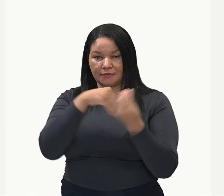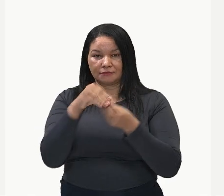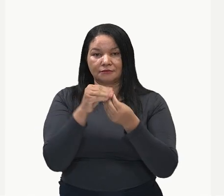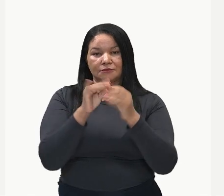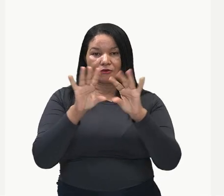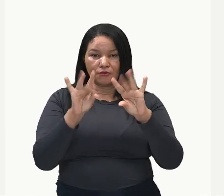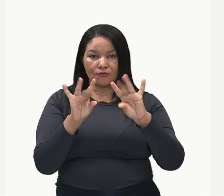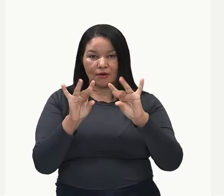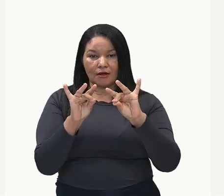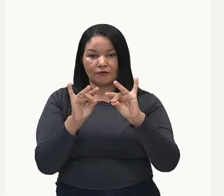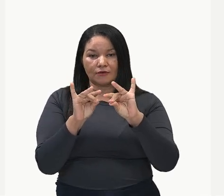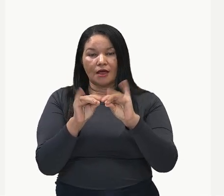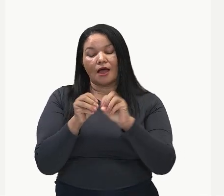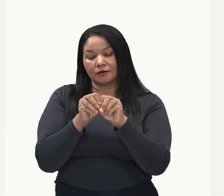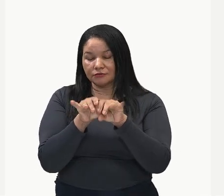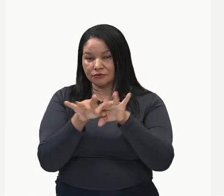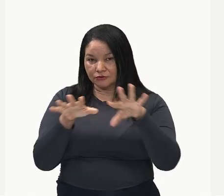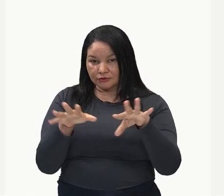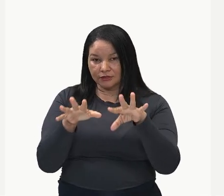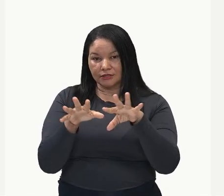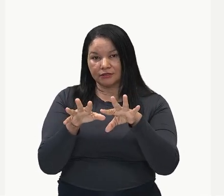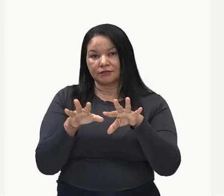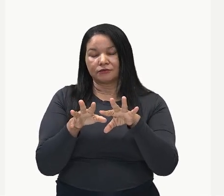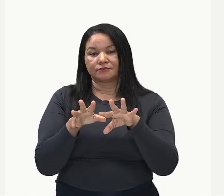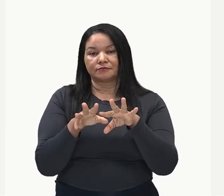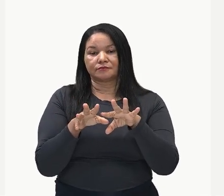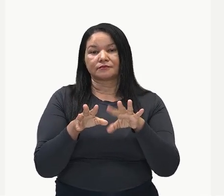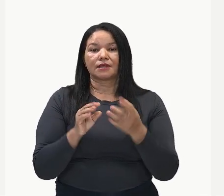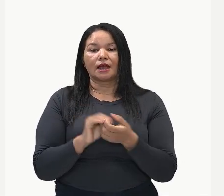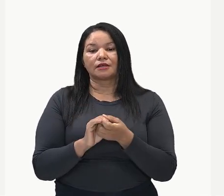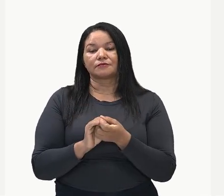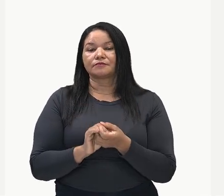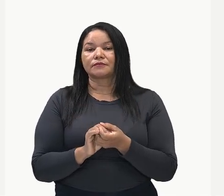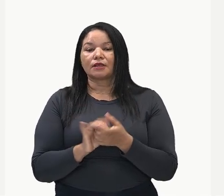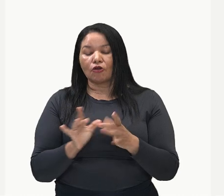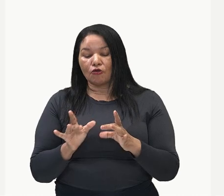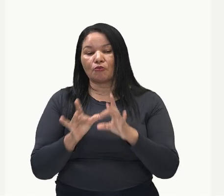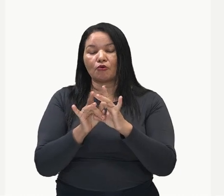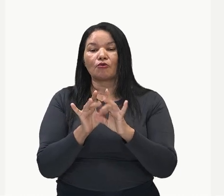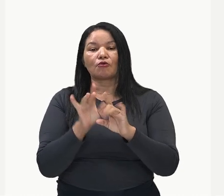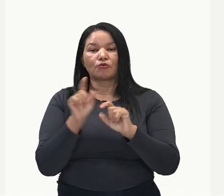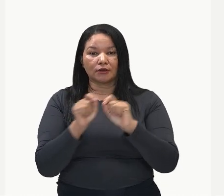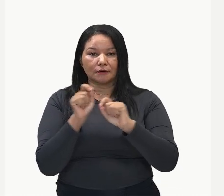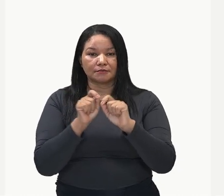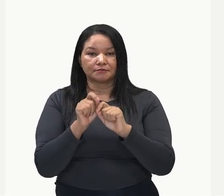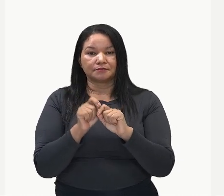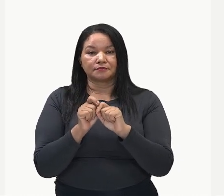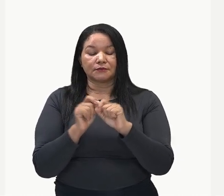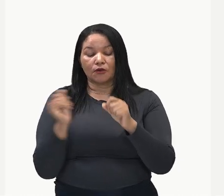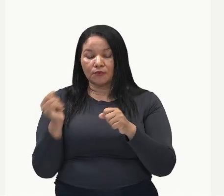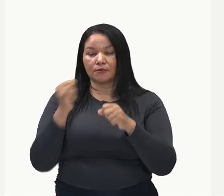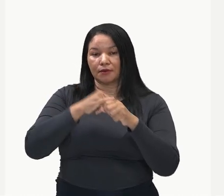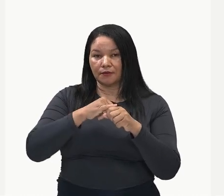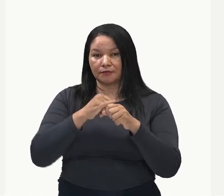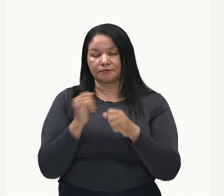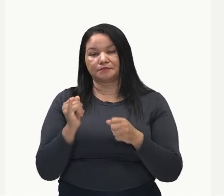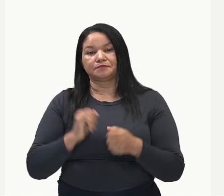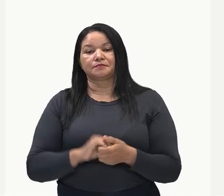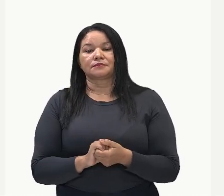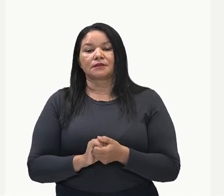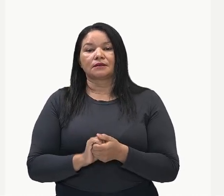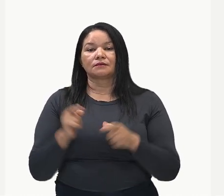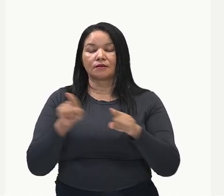água, sofrem dissociação, tá? São compostos iônicos, então é um tipo de ligação em que os elementos ali